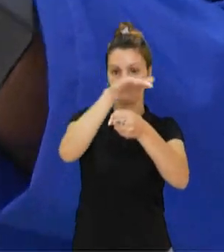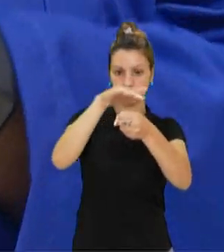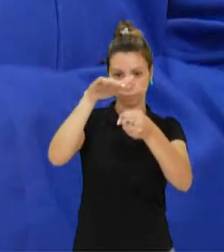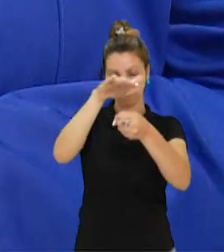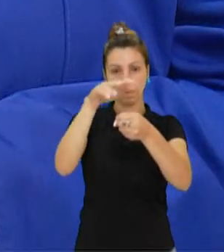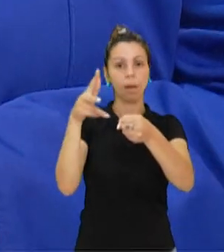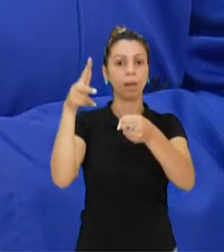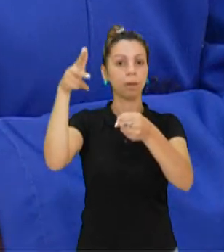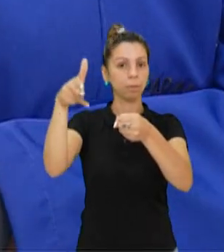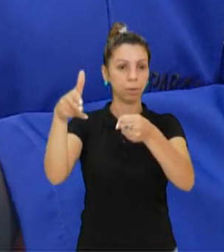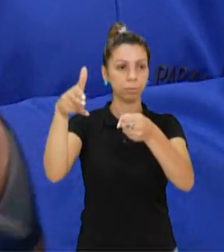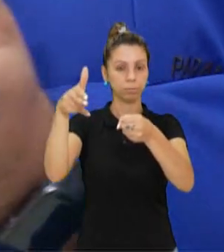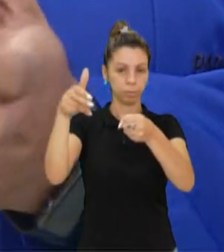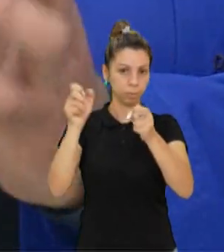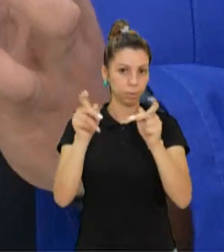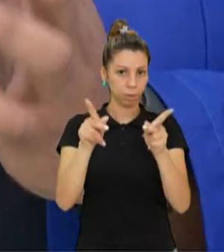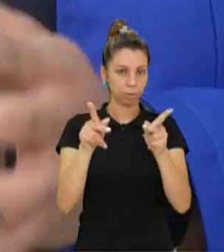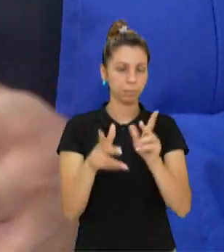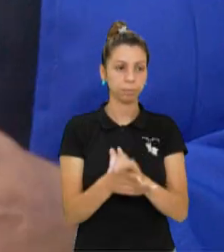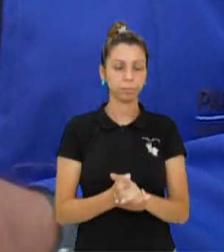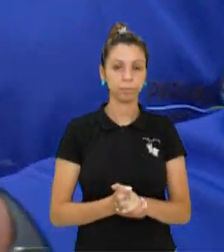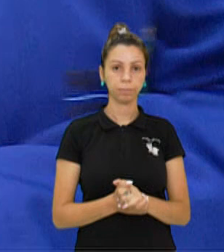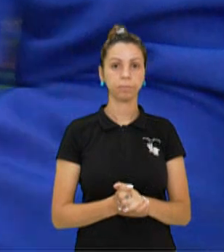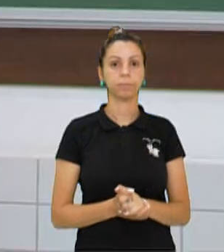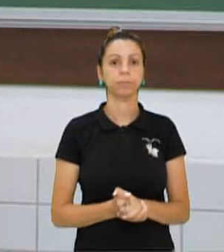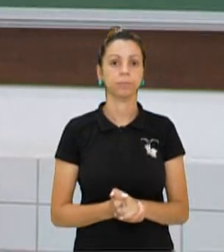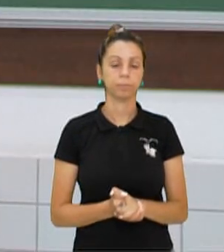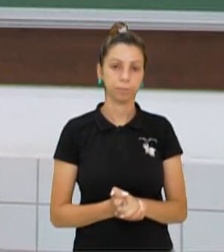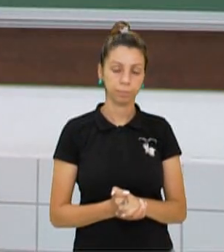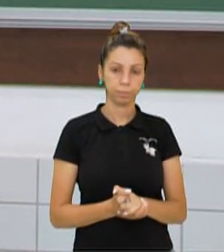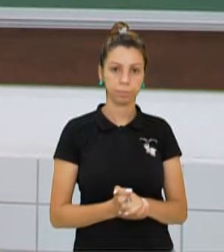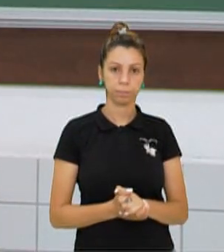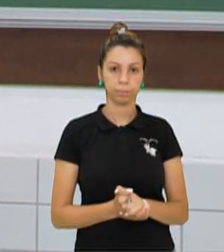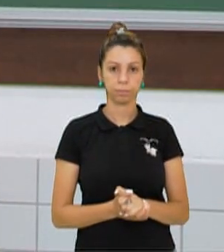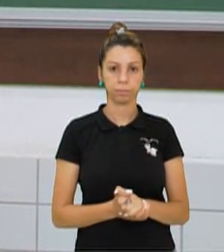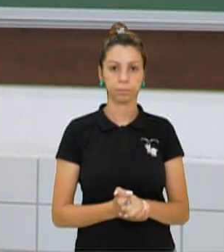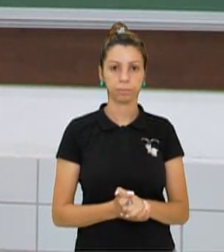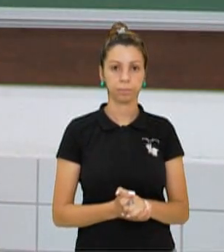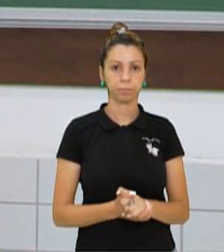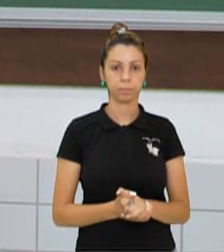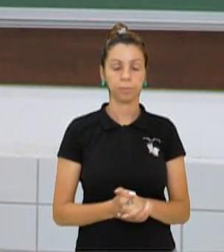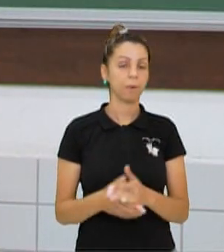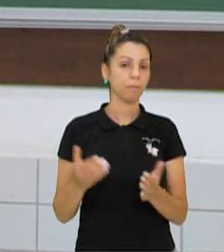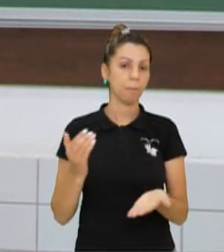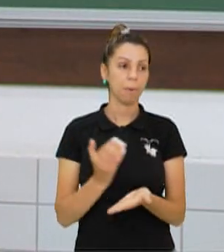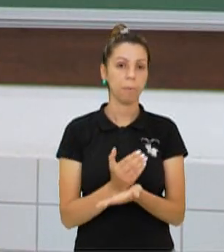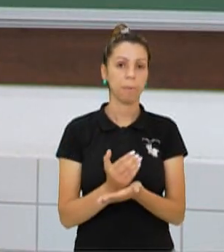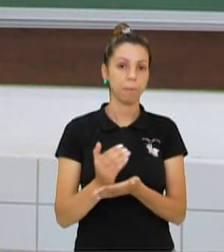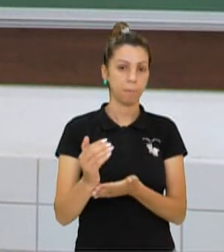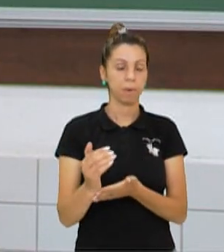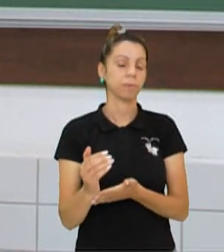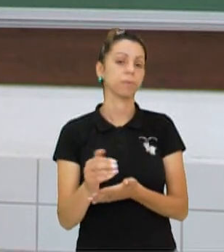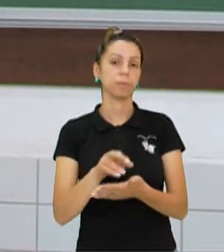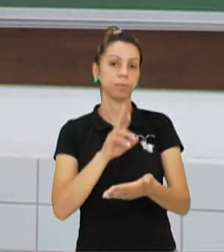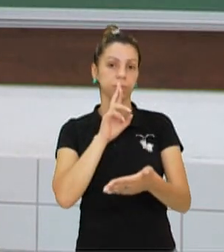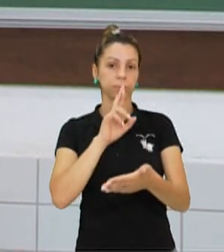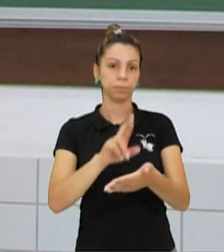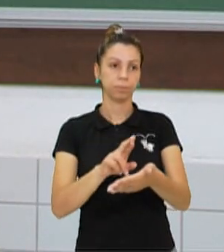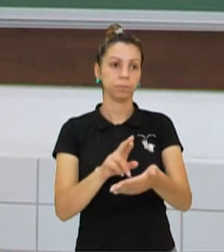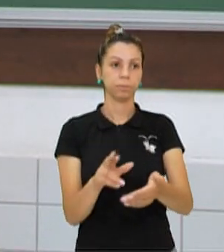aqui, correto? Então, bacana, gente. Vamos dar início, então, à nossa resolução